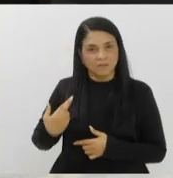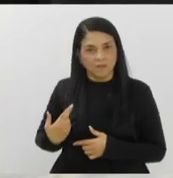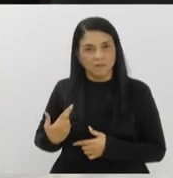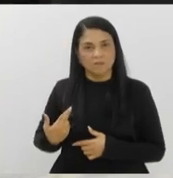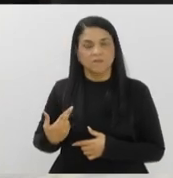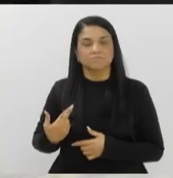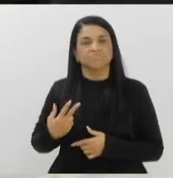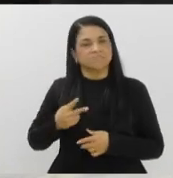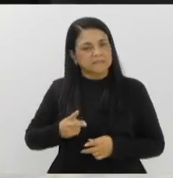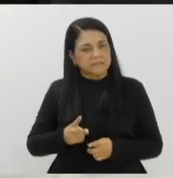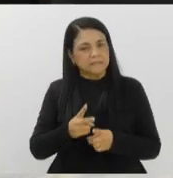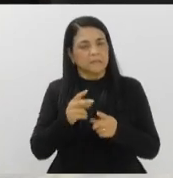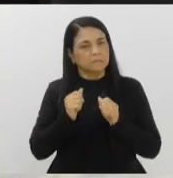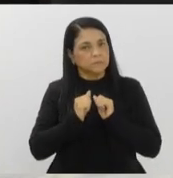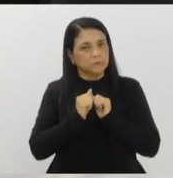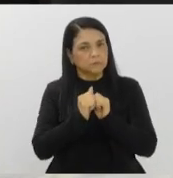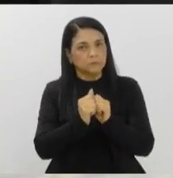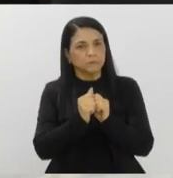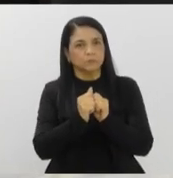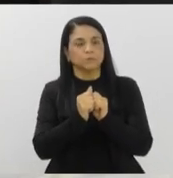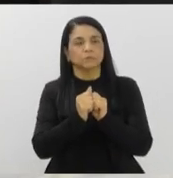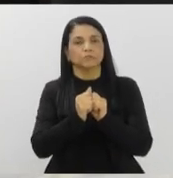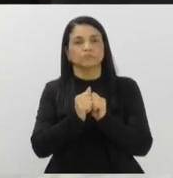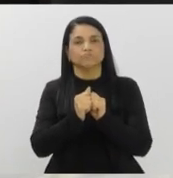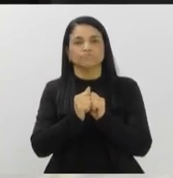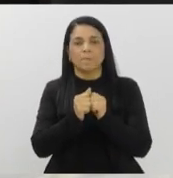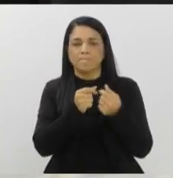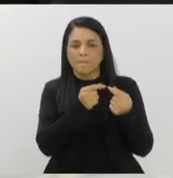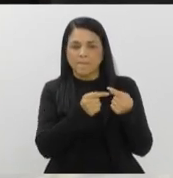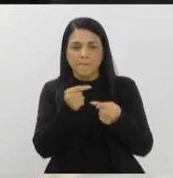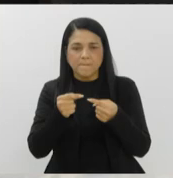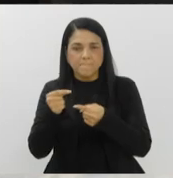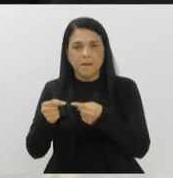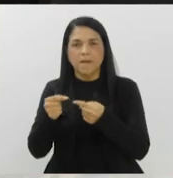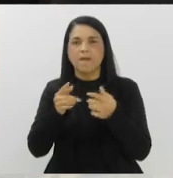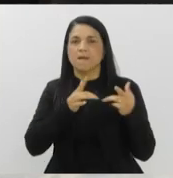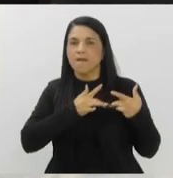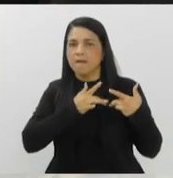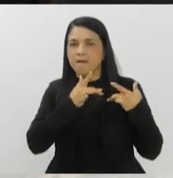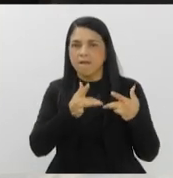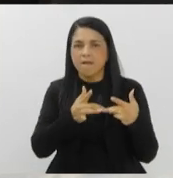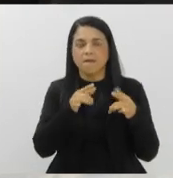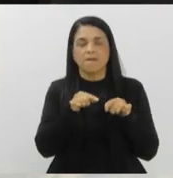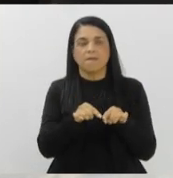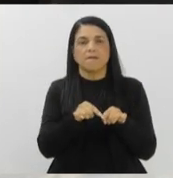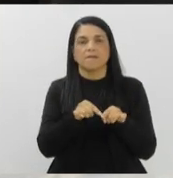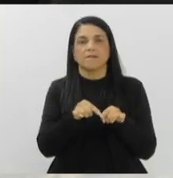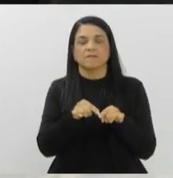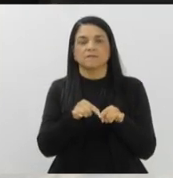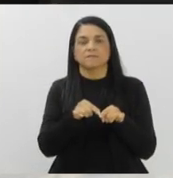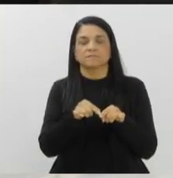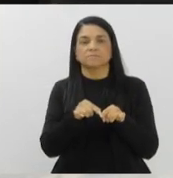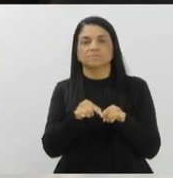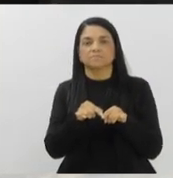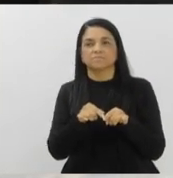sempre, junto conosco, se coloca aí à disposição, coloca a